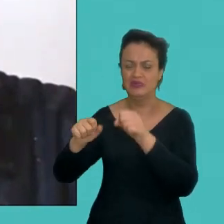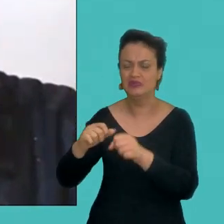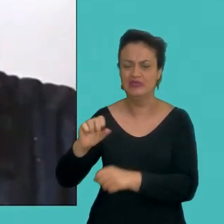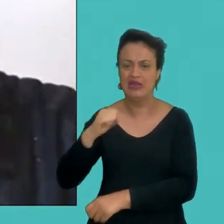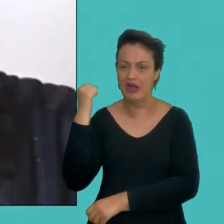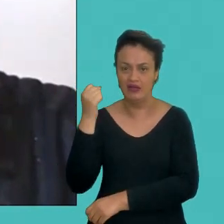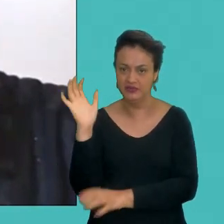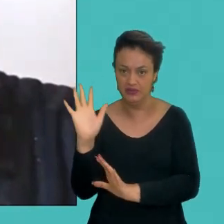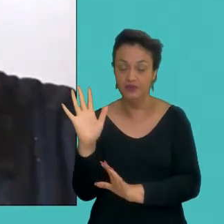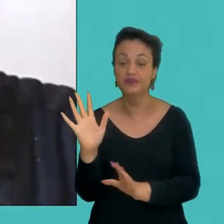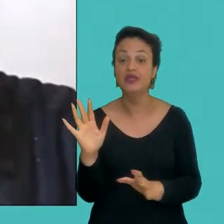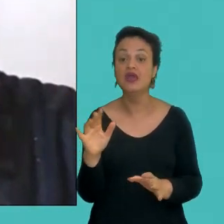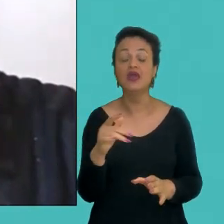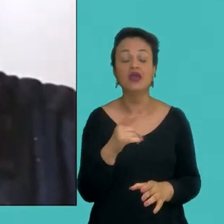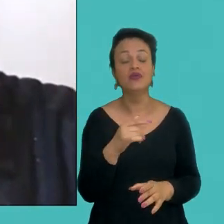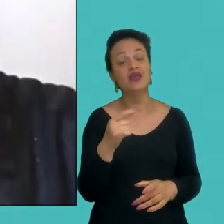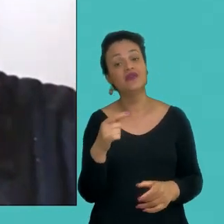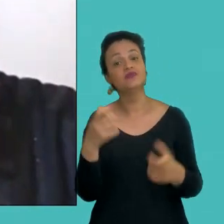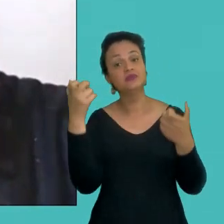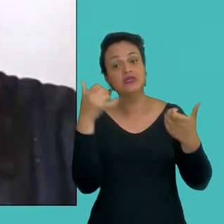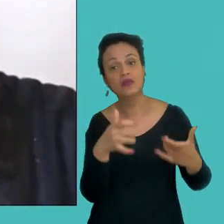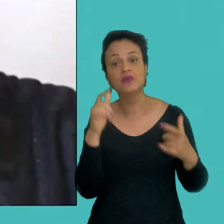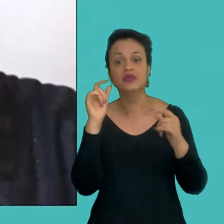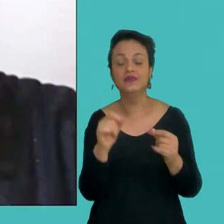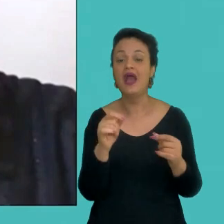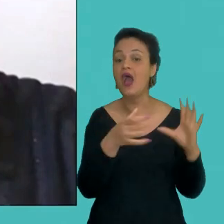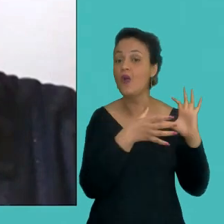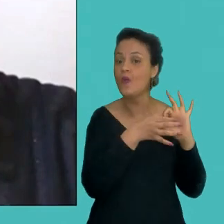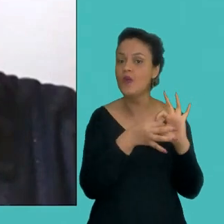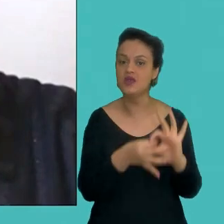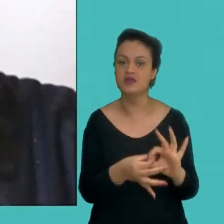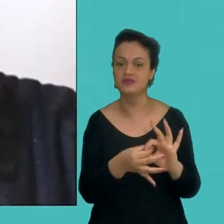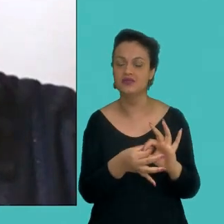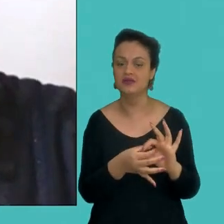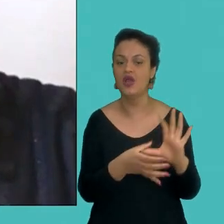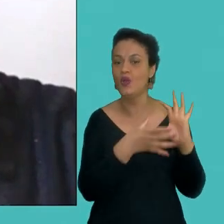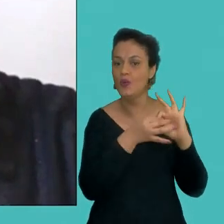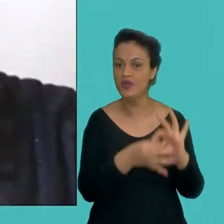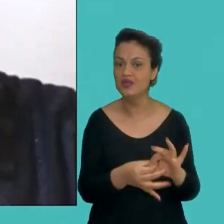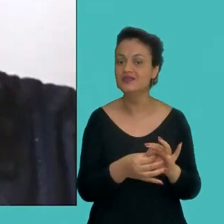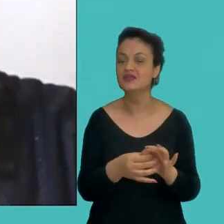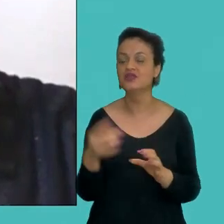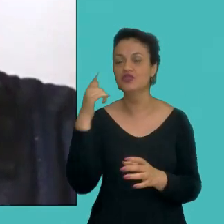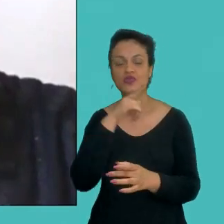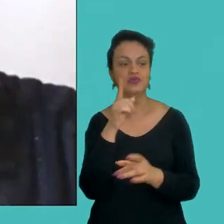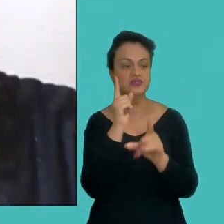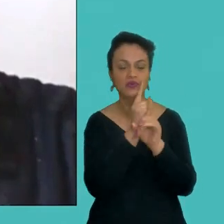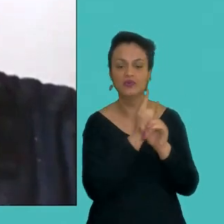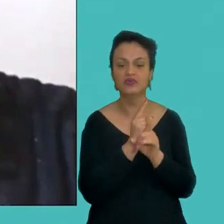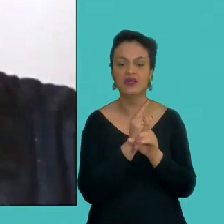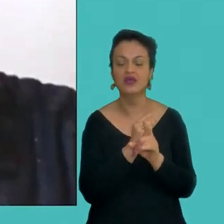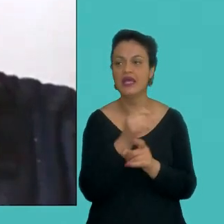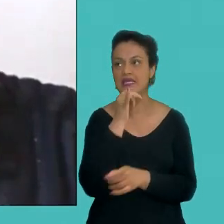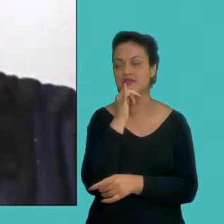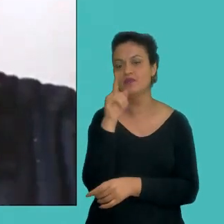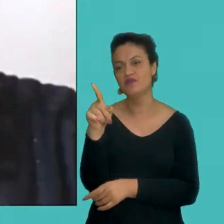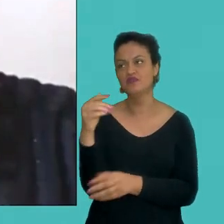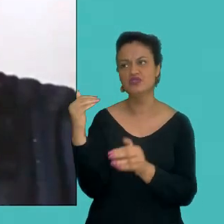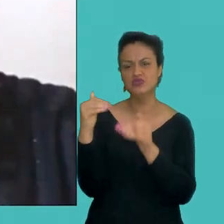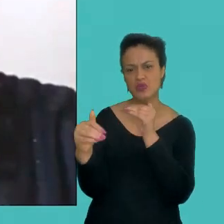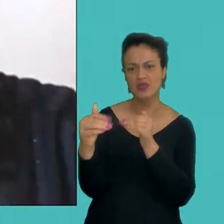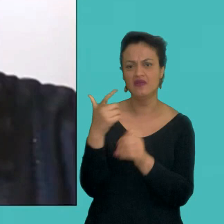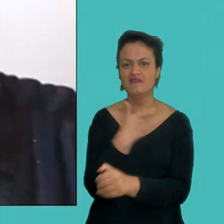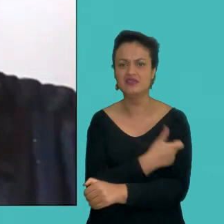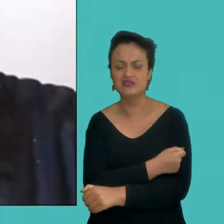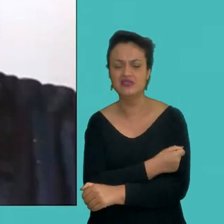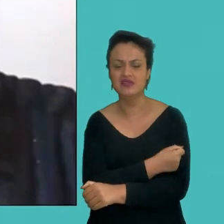fazer em relação ao Trump. O que eu quero é assinalar o ponto que a coerência, tal como nós podemos identificar, peraí,